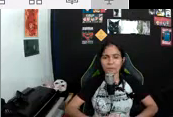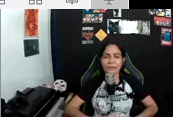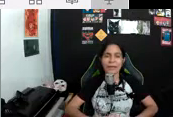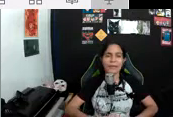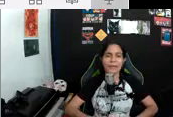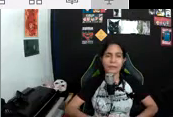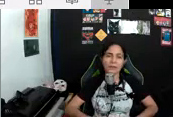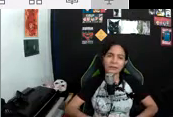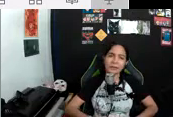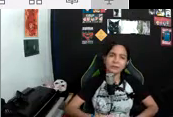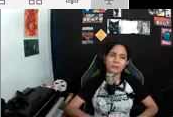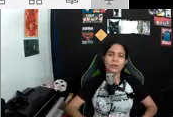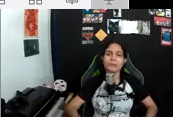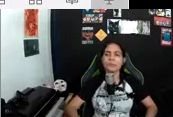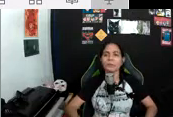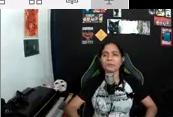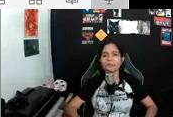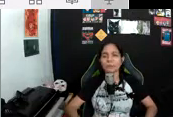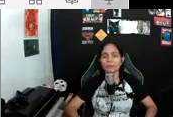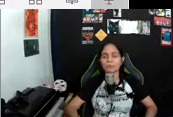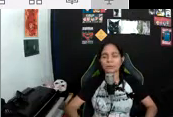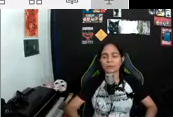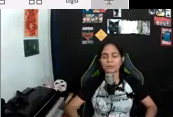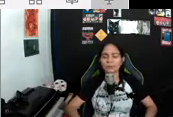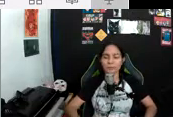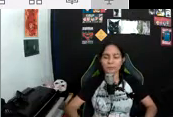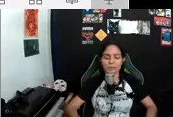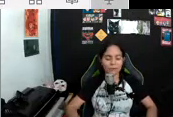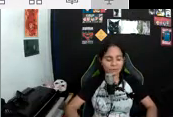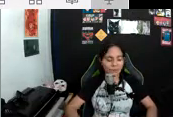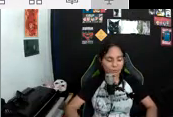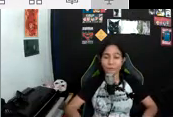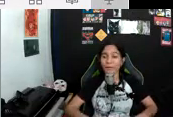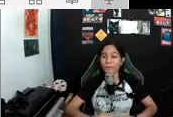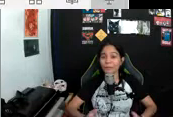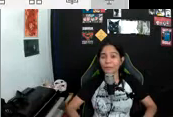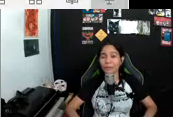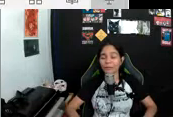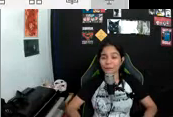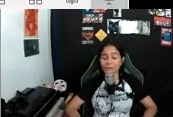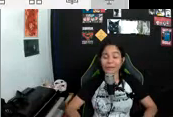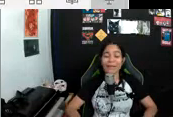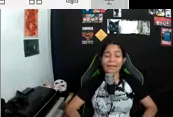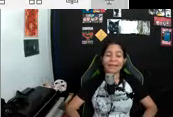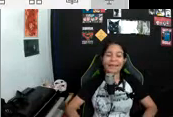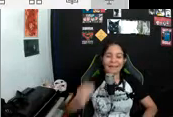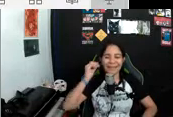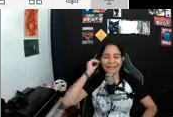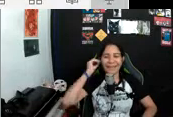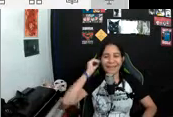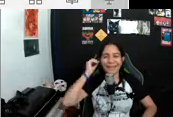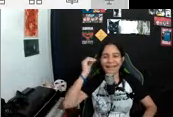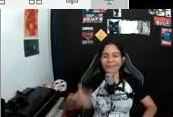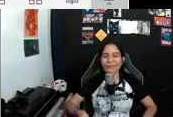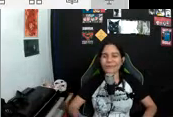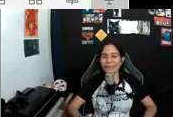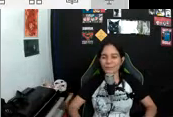tudo ok. Eu acho que no mínimo 2 vezes por ano, mas eu acho que o ideal seria 4, mas não sou eu que faço isso, né?